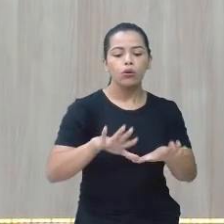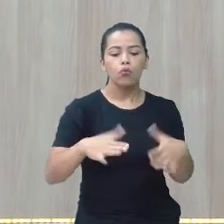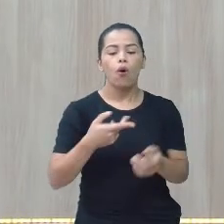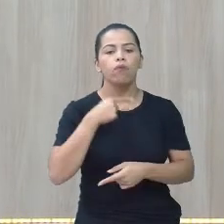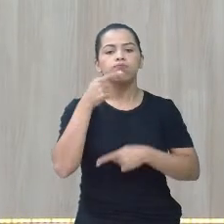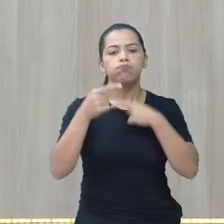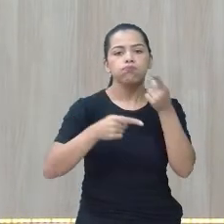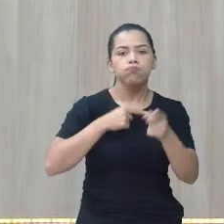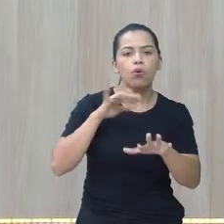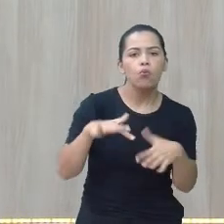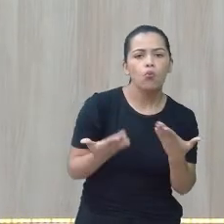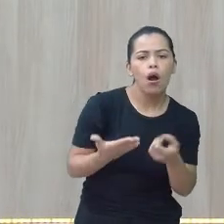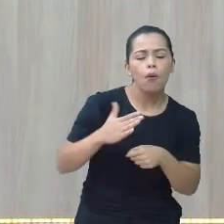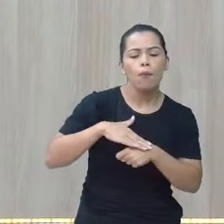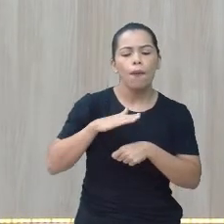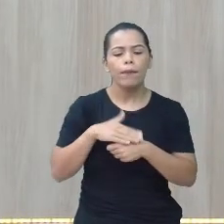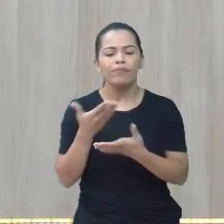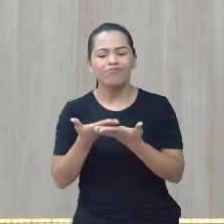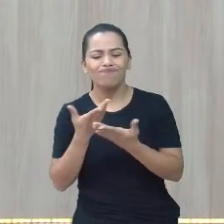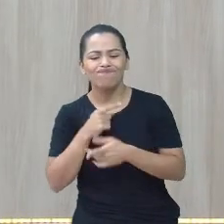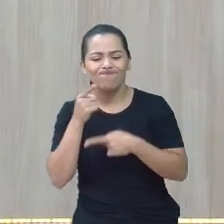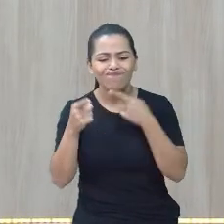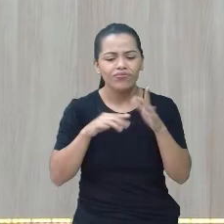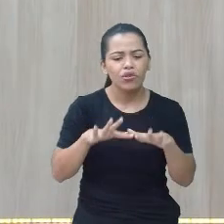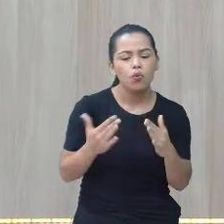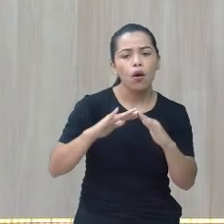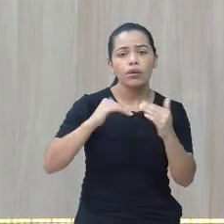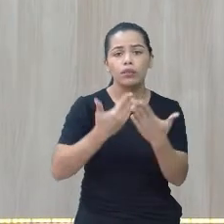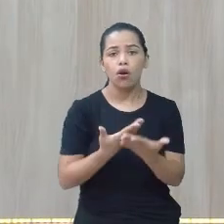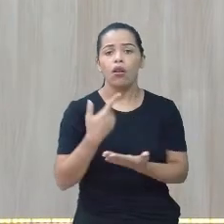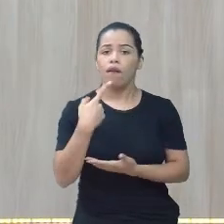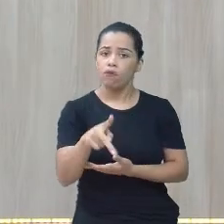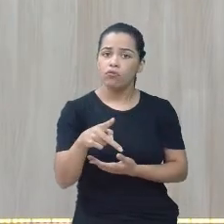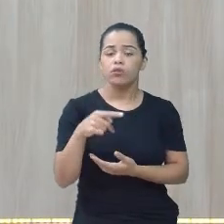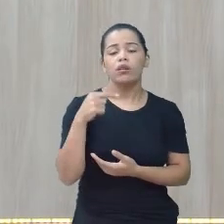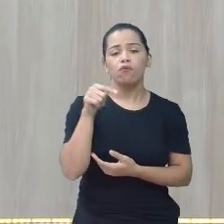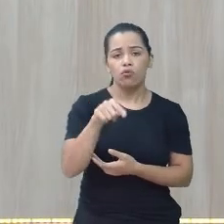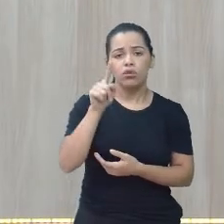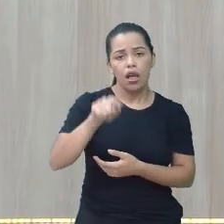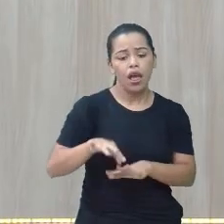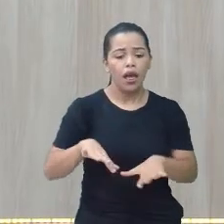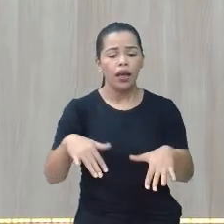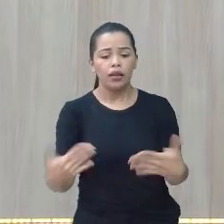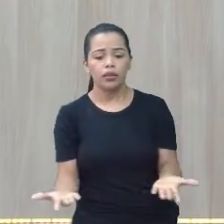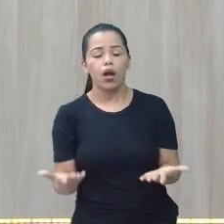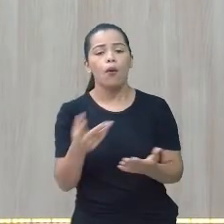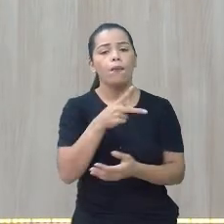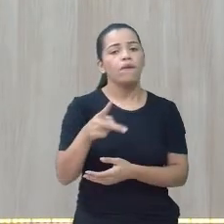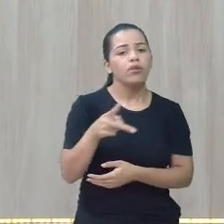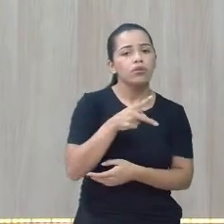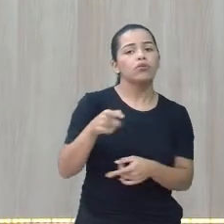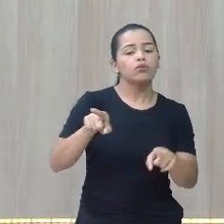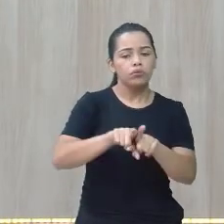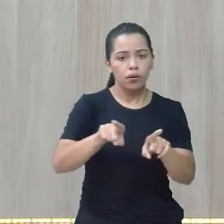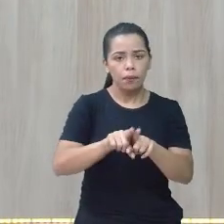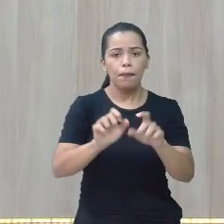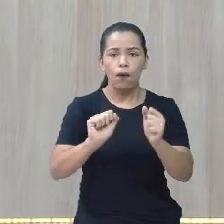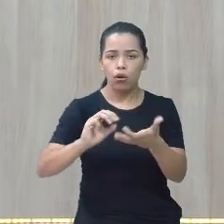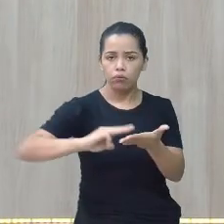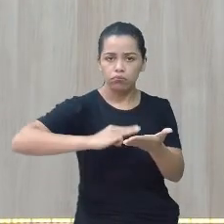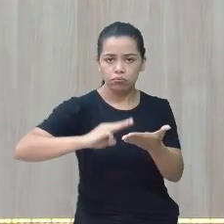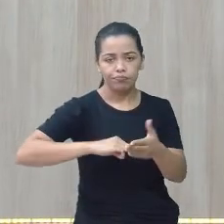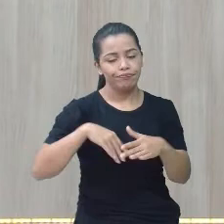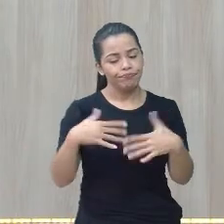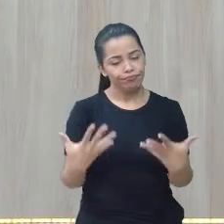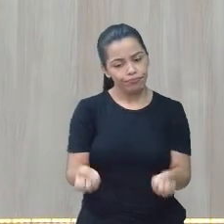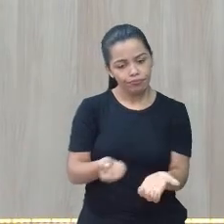qual é o trecho da aula, de qual escola você é, tá certo? Você também, colega professor, professora, escreve para a gente. Então vamos começar, né?